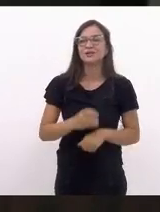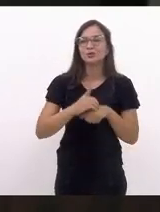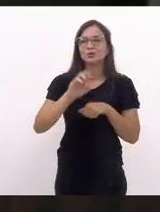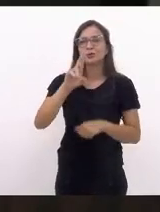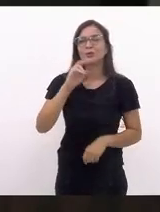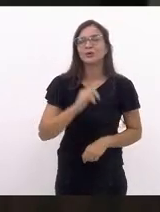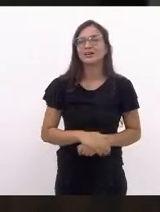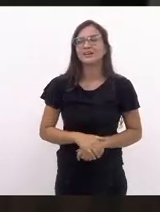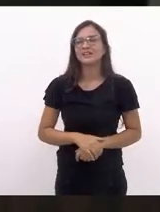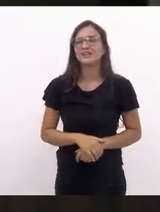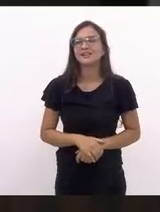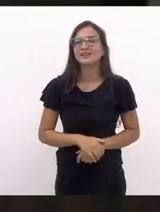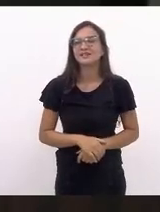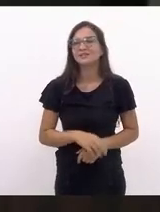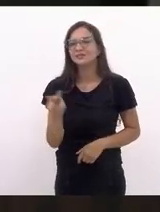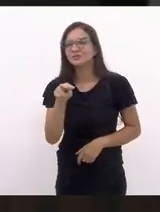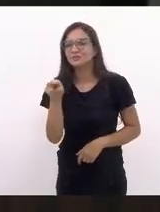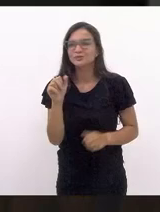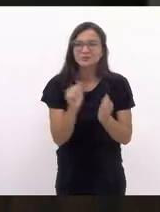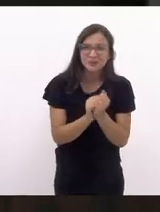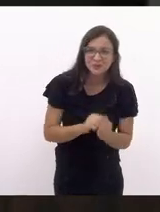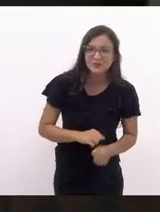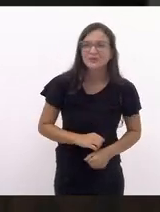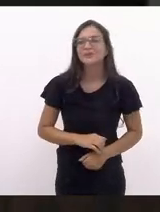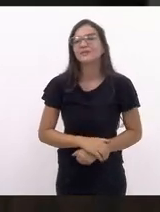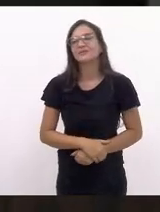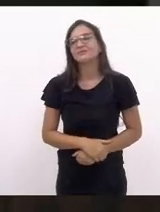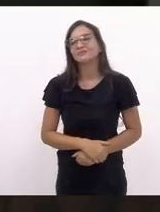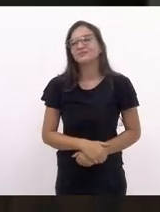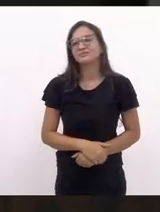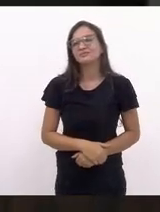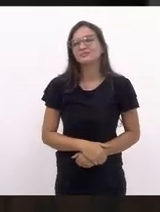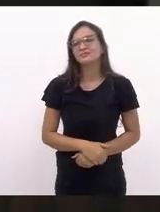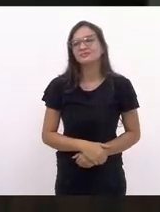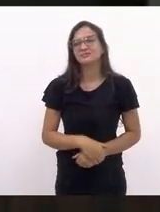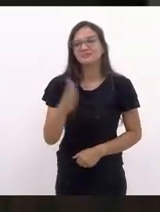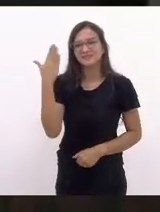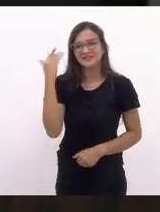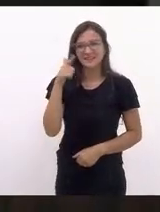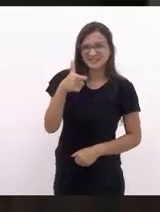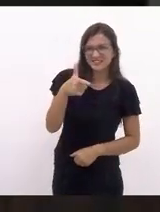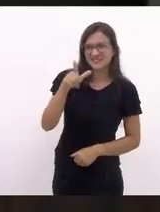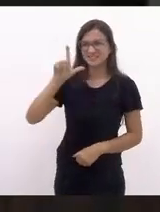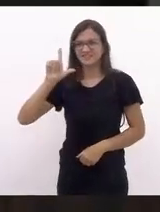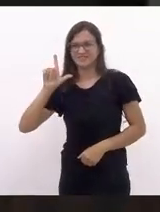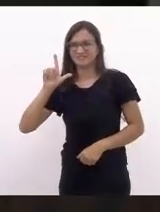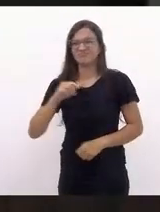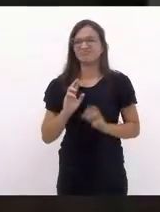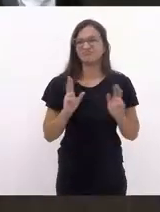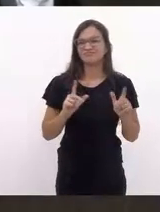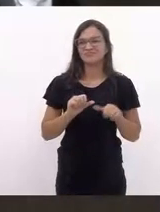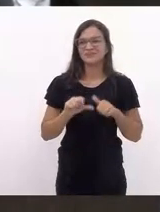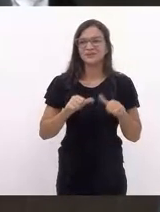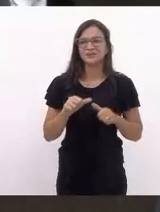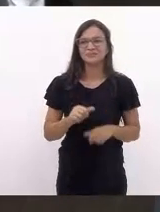Vale Itália como é que a Daniela Antigamente era assim agora assim